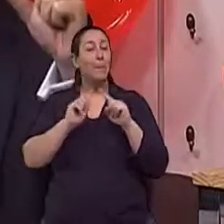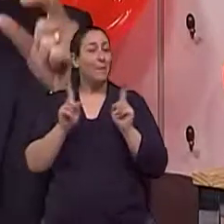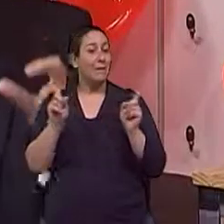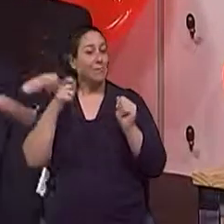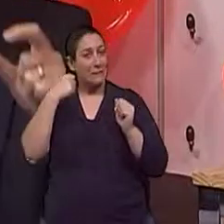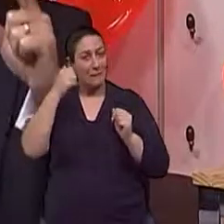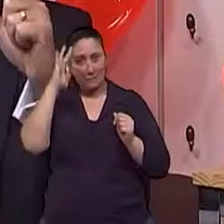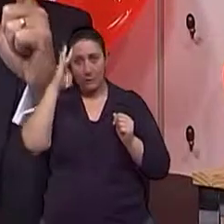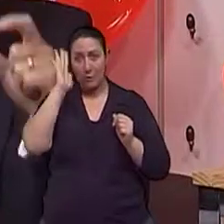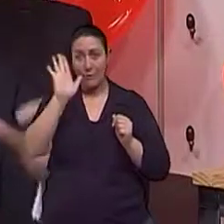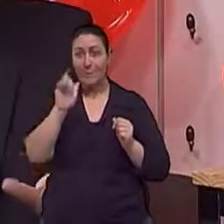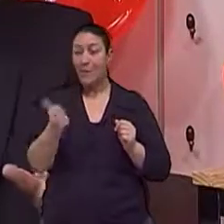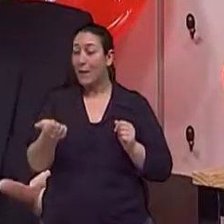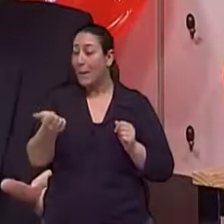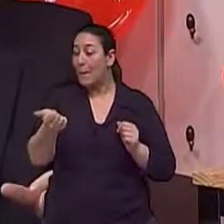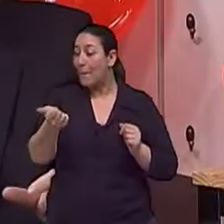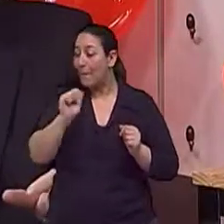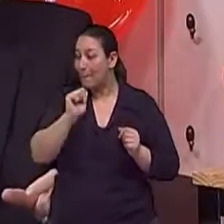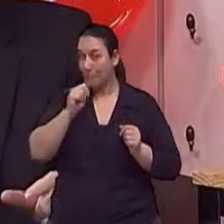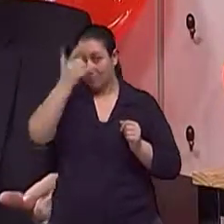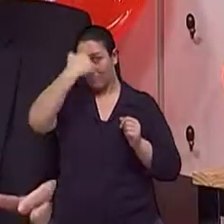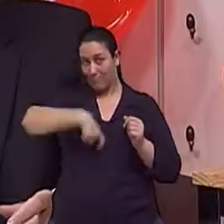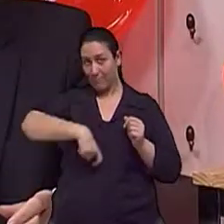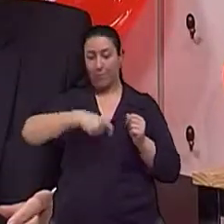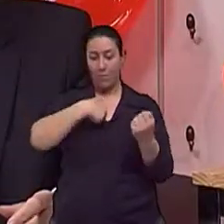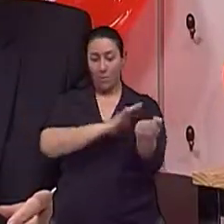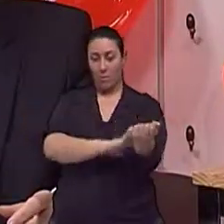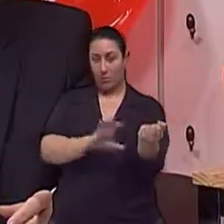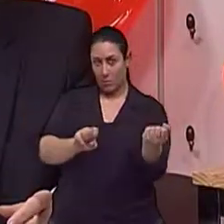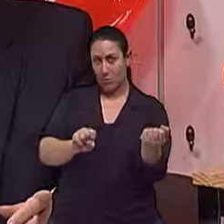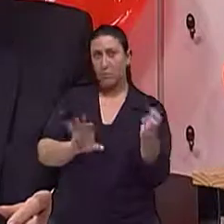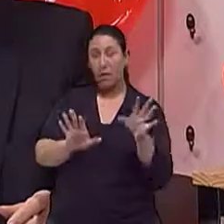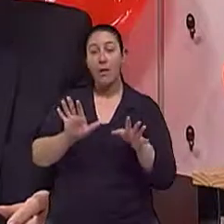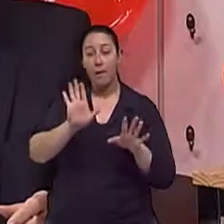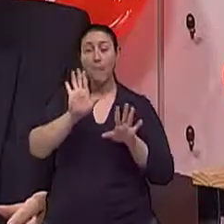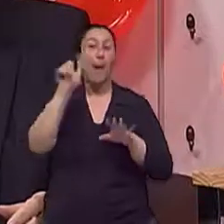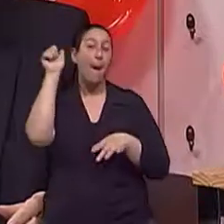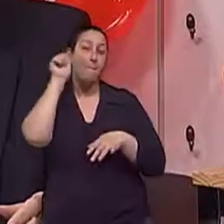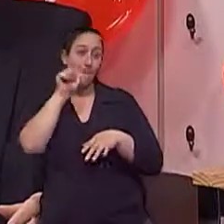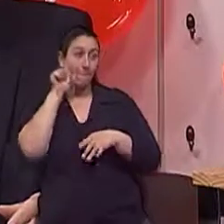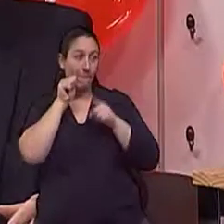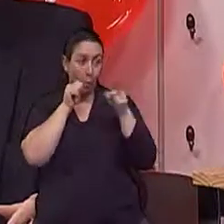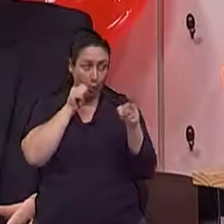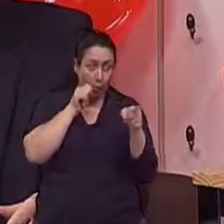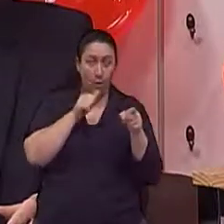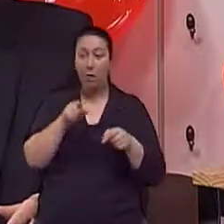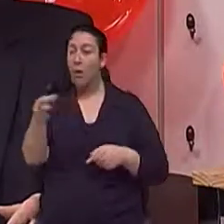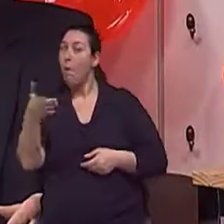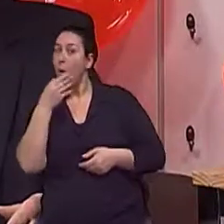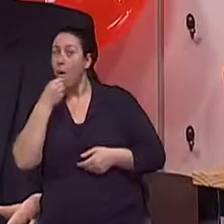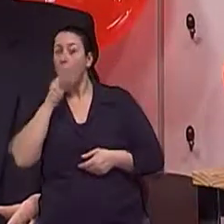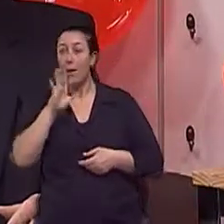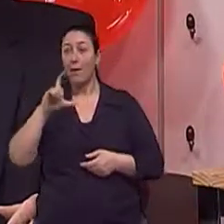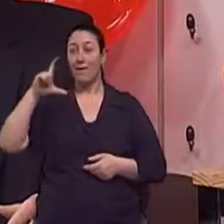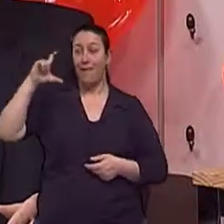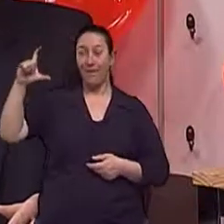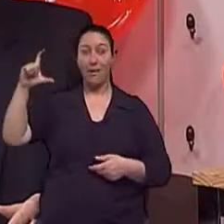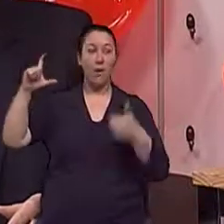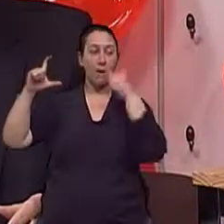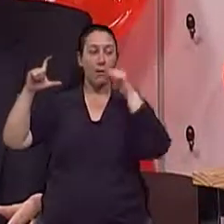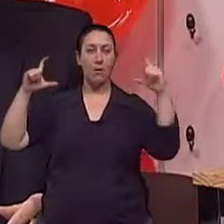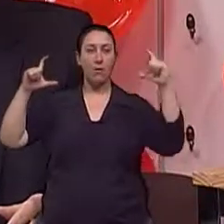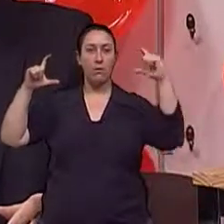a dose de álcool padronizada para as mulheres é a metade da dose do homem